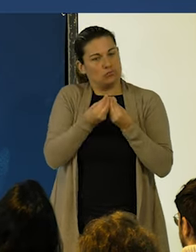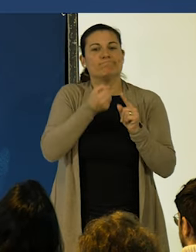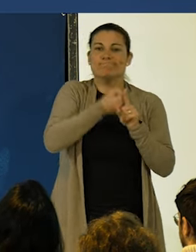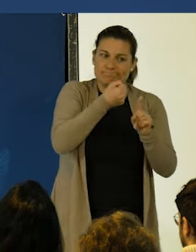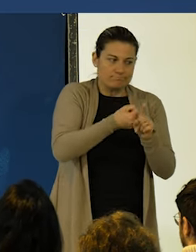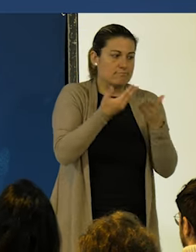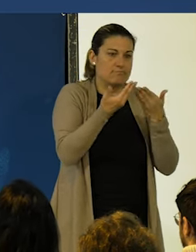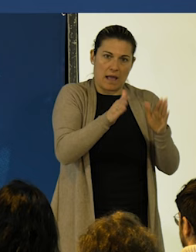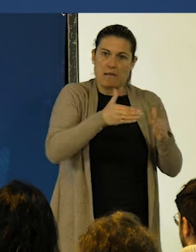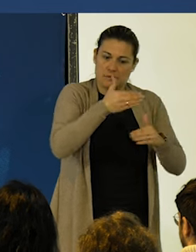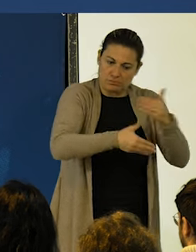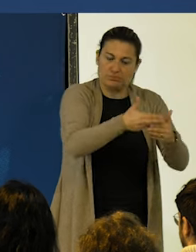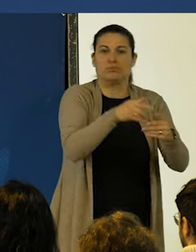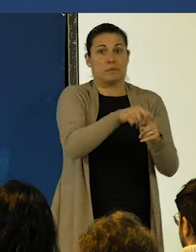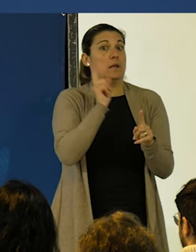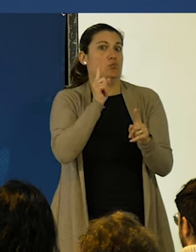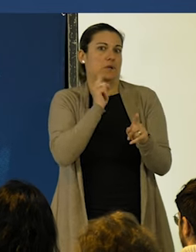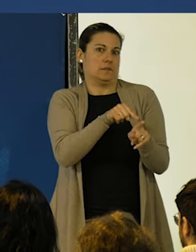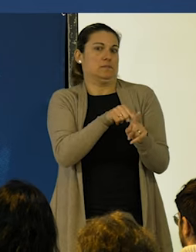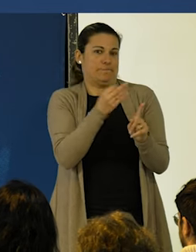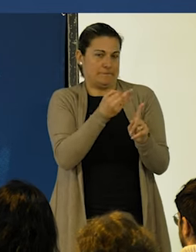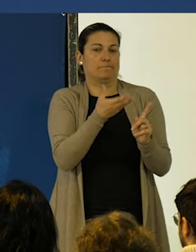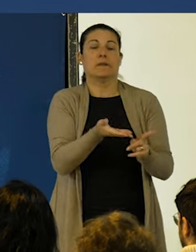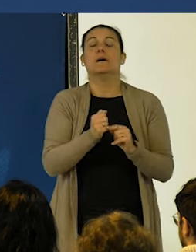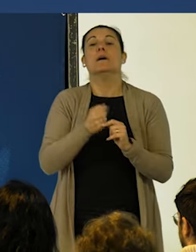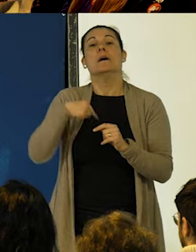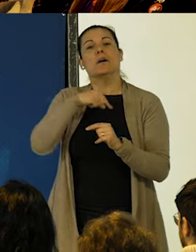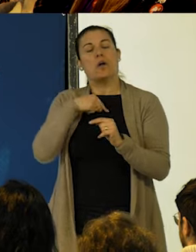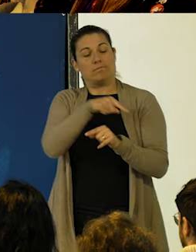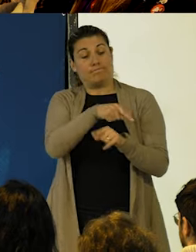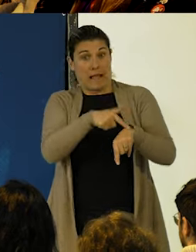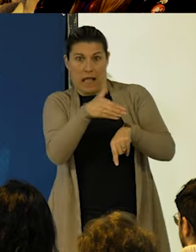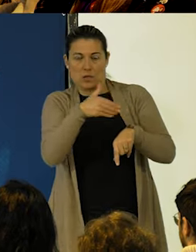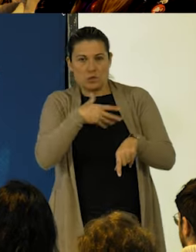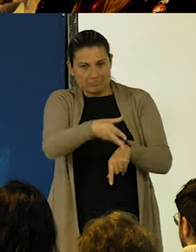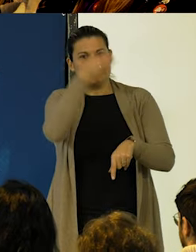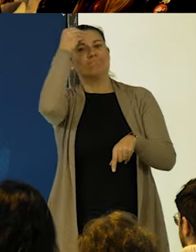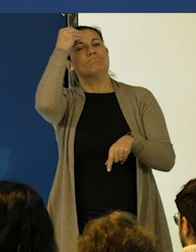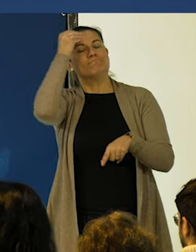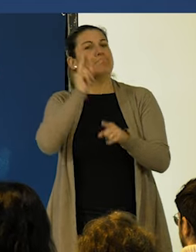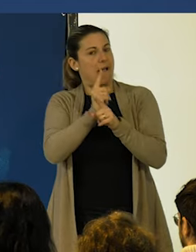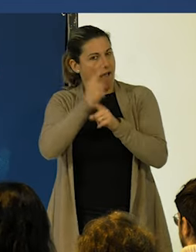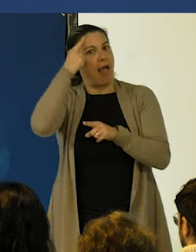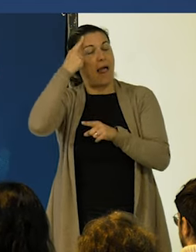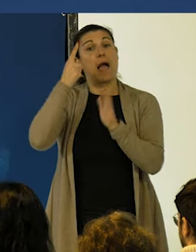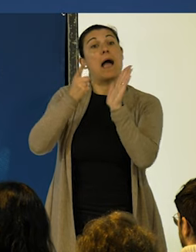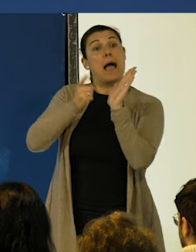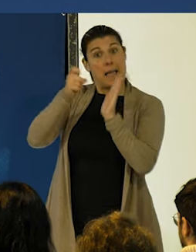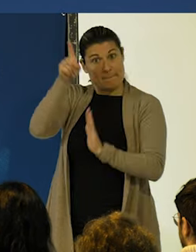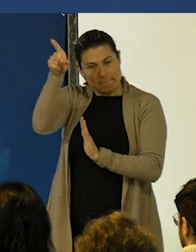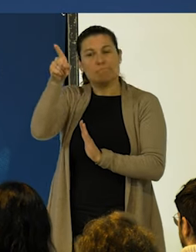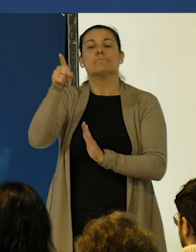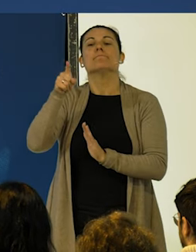abriram caminhos nesta causa tão importante. A lição que retirámos então dura até hoje. Os Estados Unidos da América